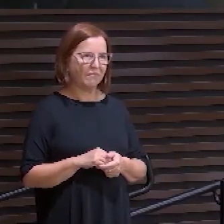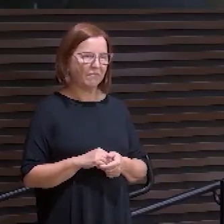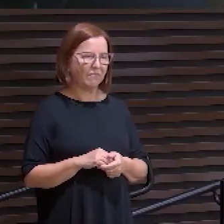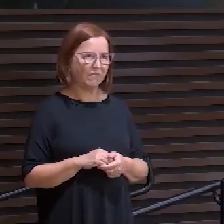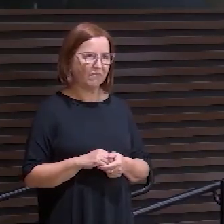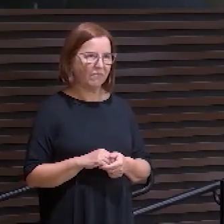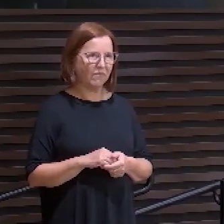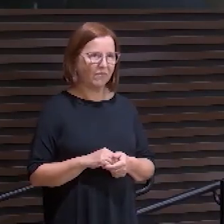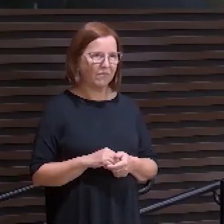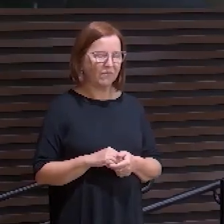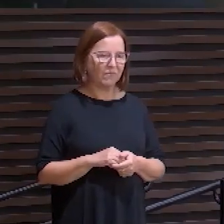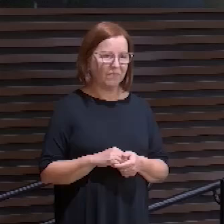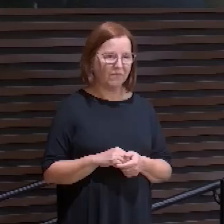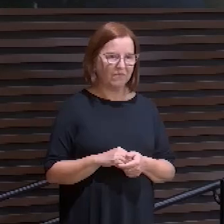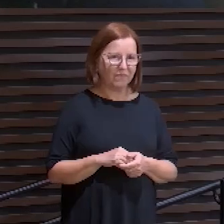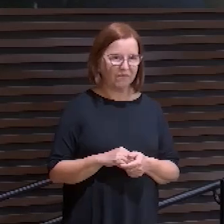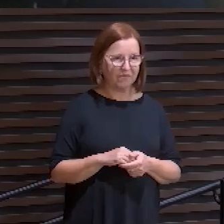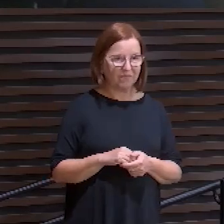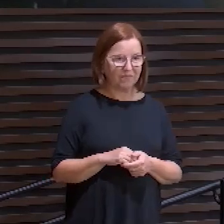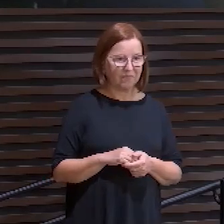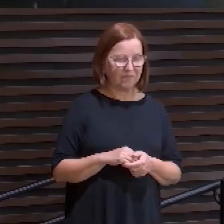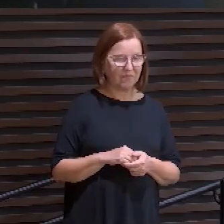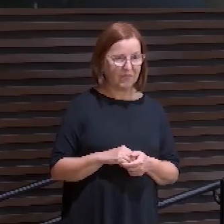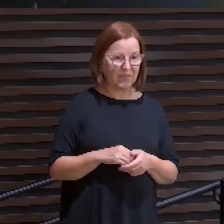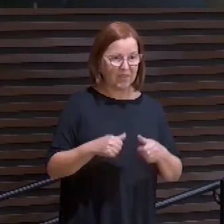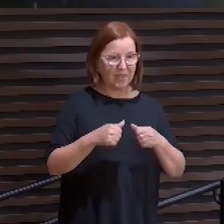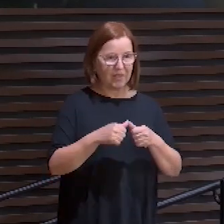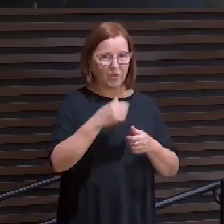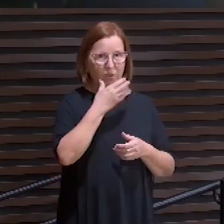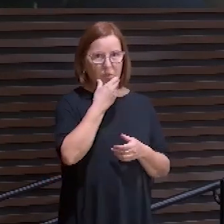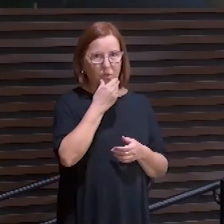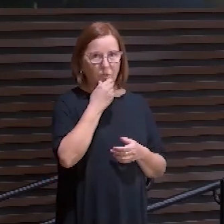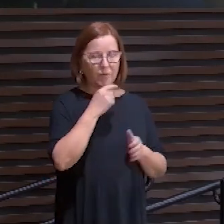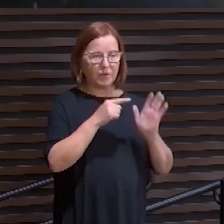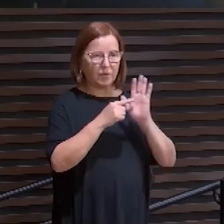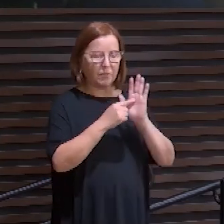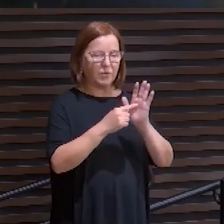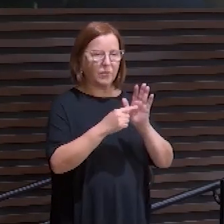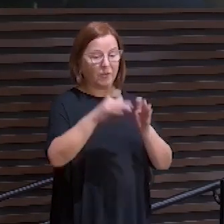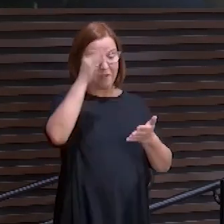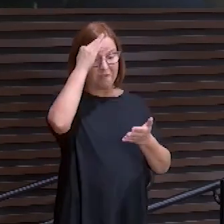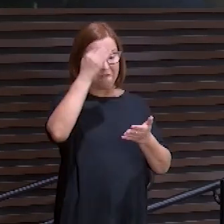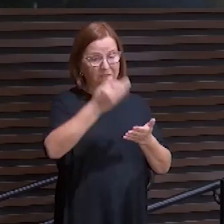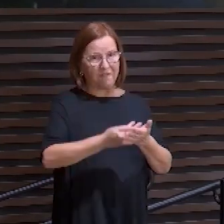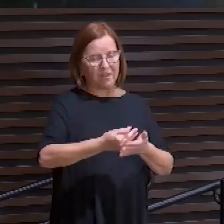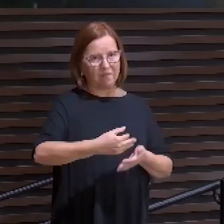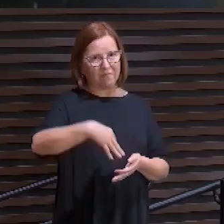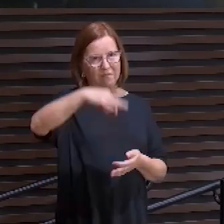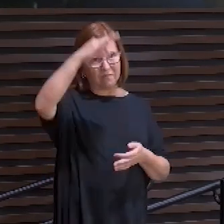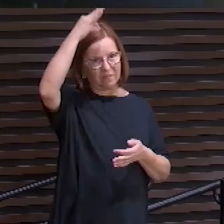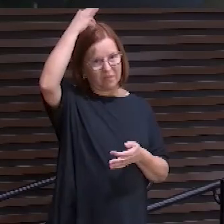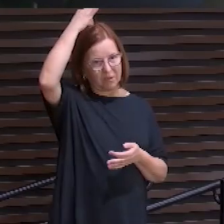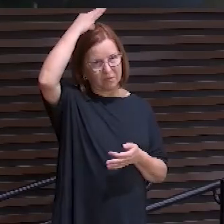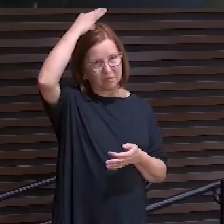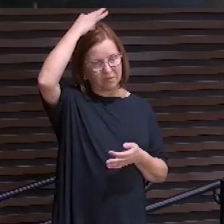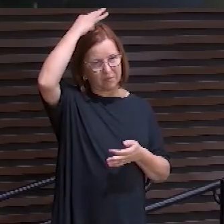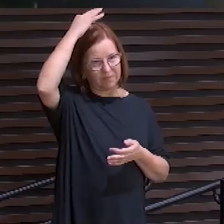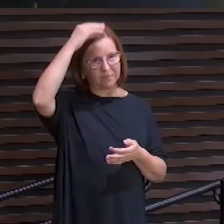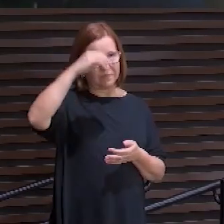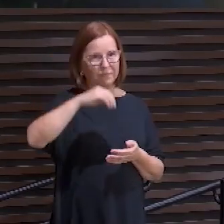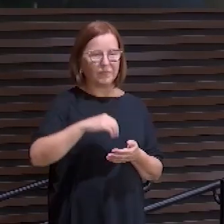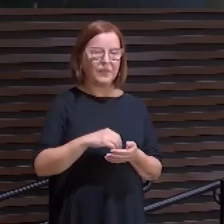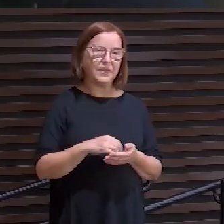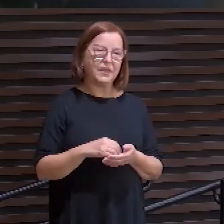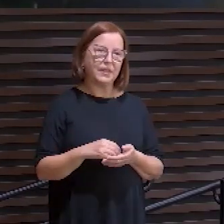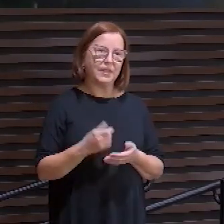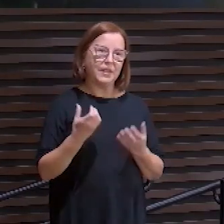Desde novo, Edwards demonstrou grande fervor espiritual e objetivou servir a Deus